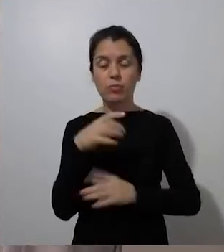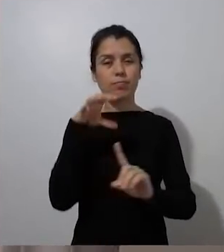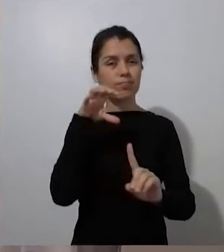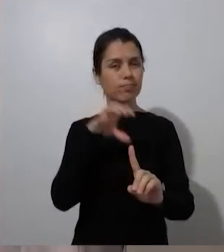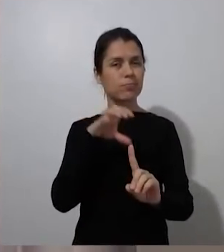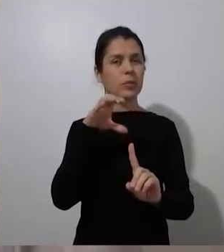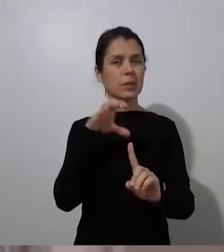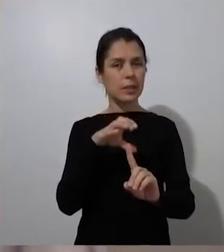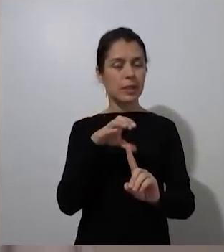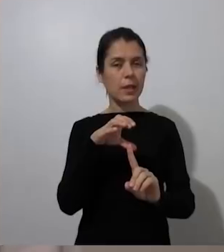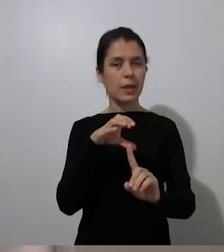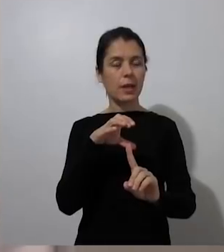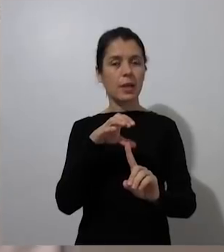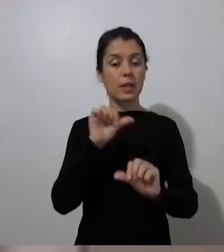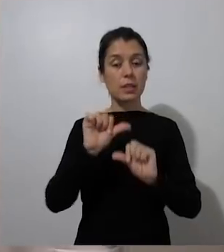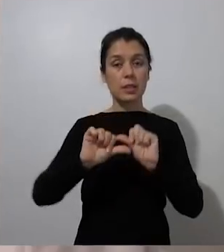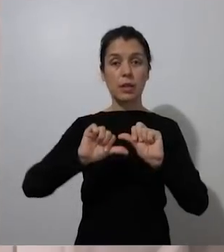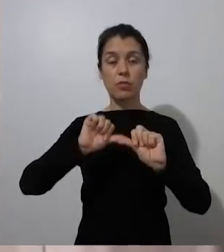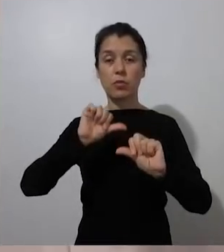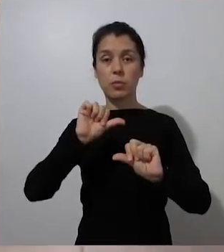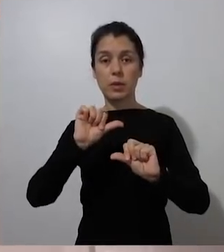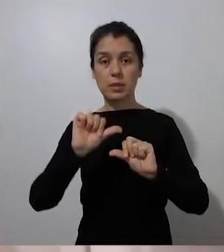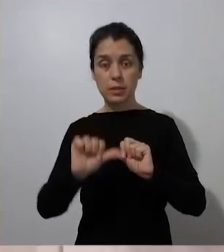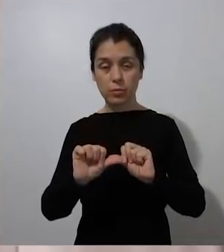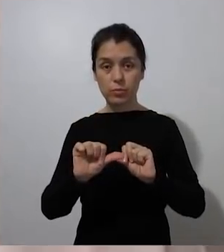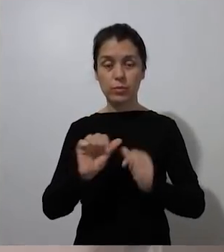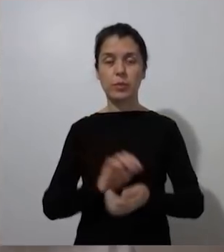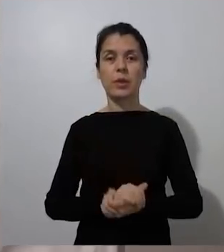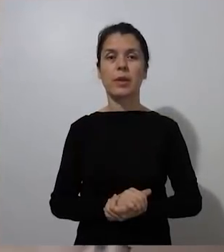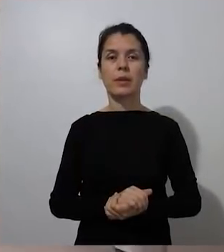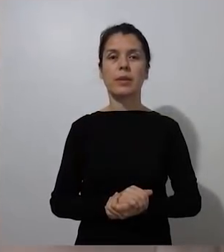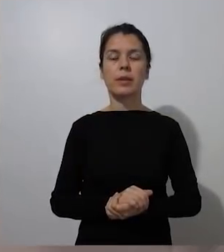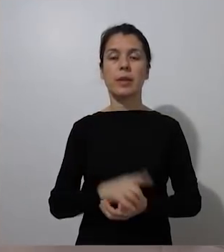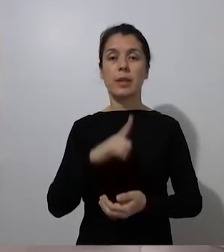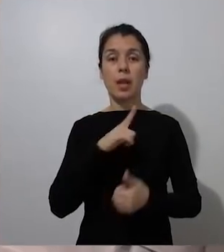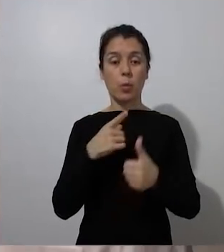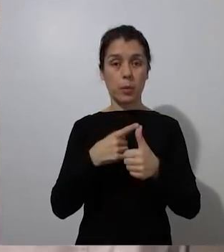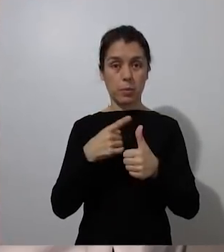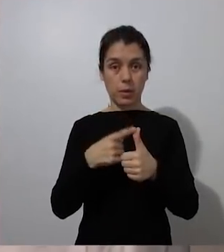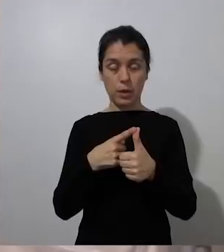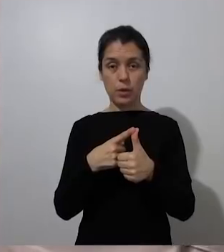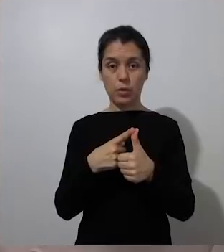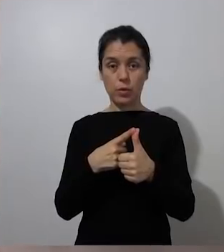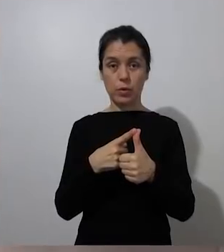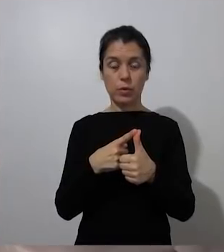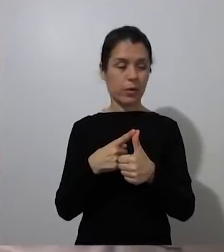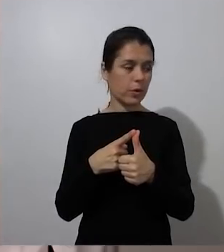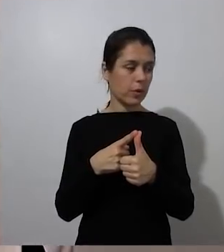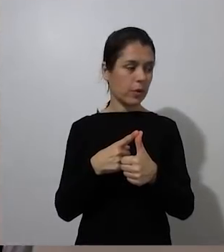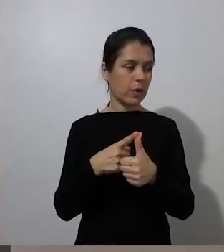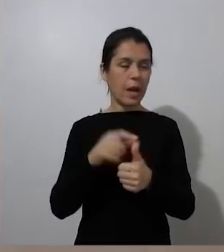medicação influencie nessa alteração na produção de neurotransmissores. Então nós temos aqui o primeiro neurotransmissor,